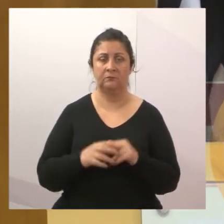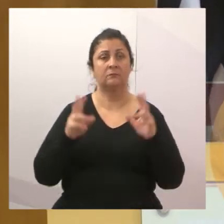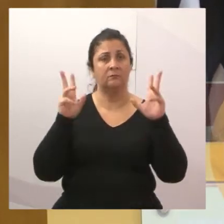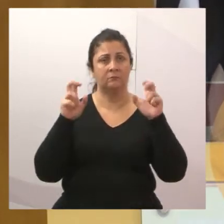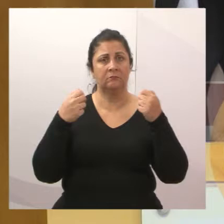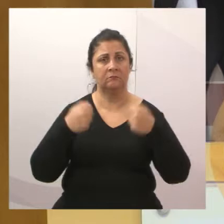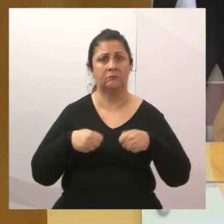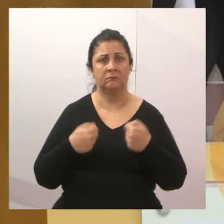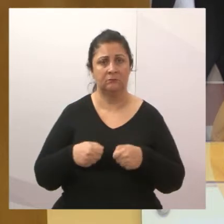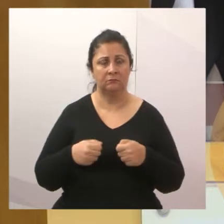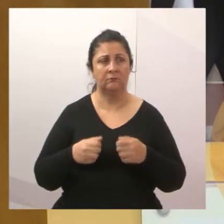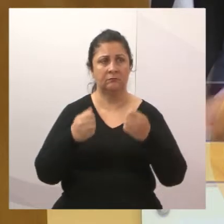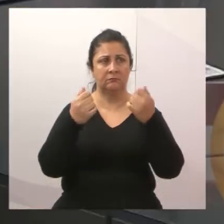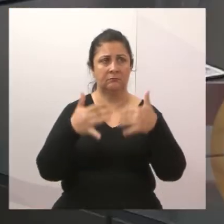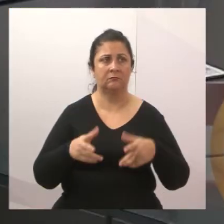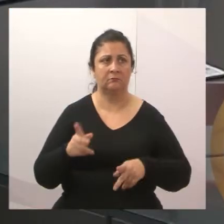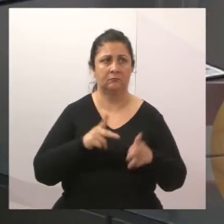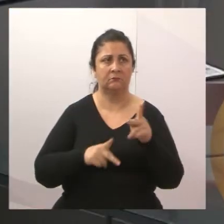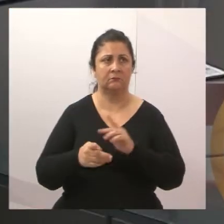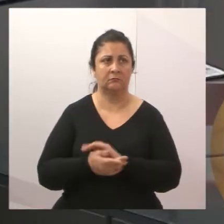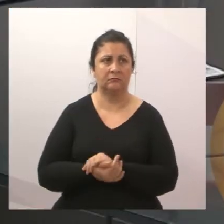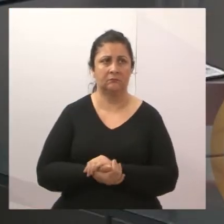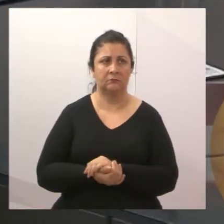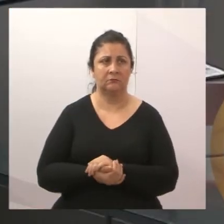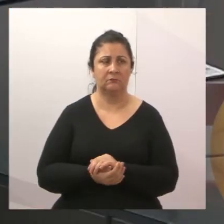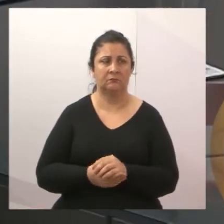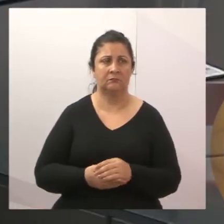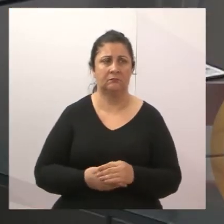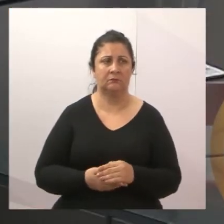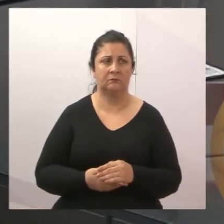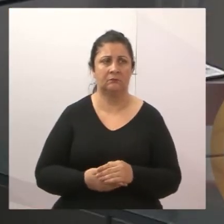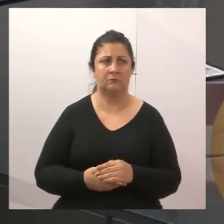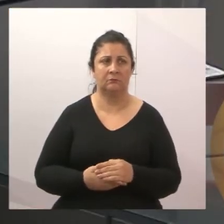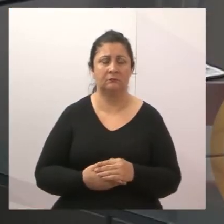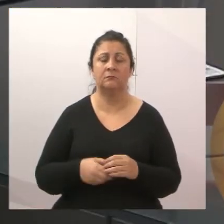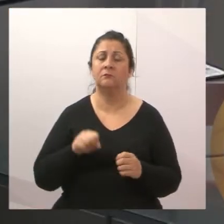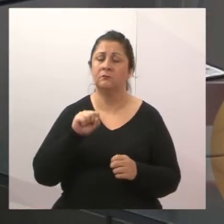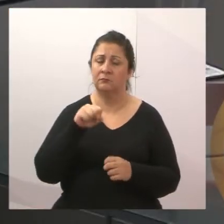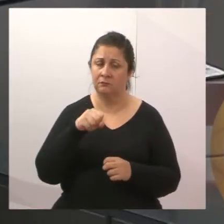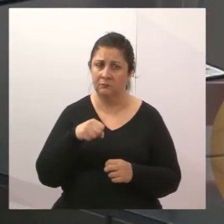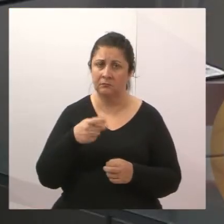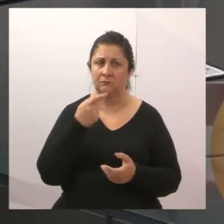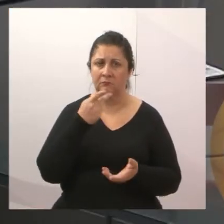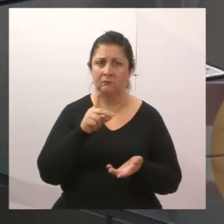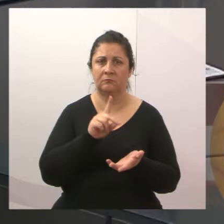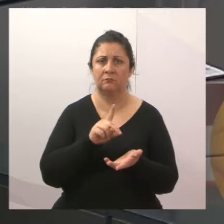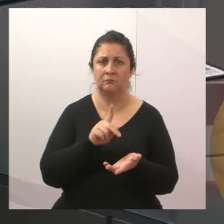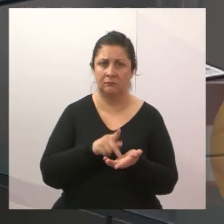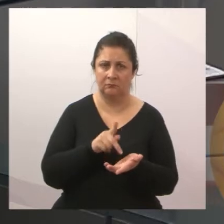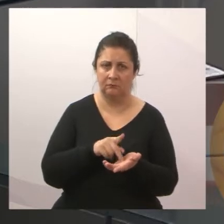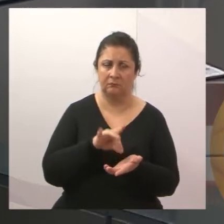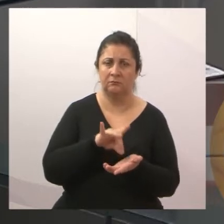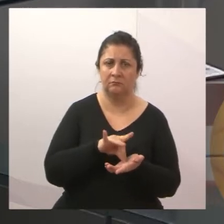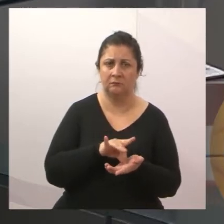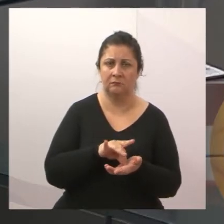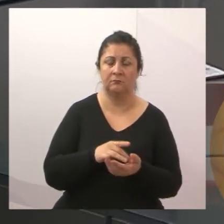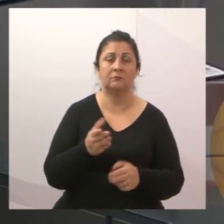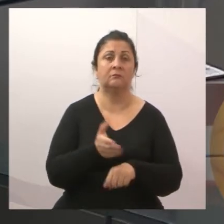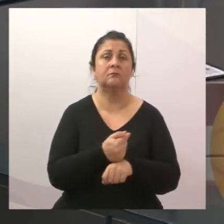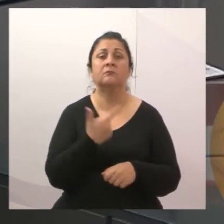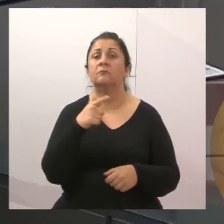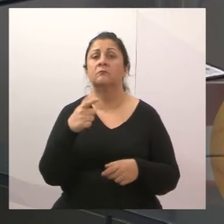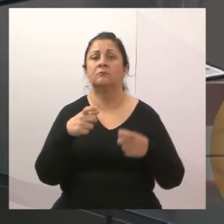ser colocadas para a população. Deixa eu só justificar, essa fala sua é verdadeira. No início, lá em 2017, não tinha algumas